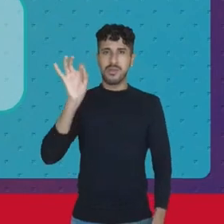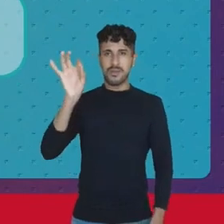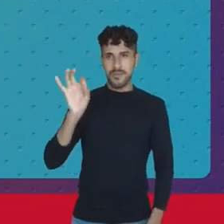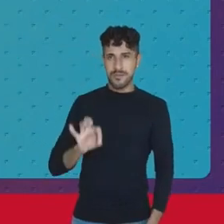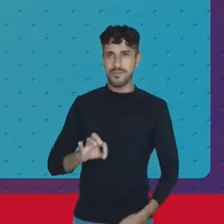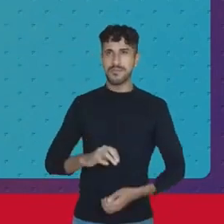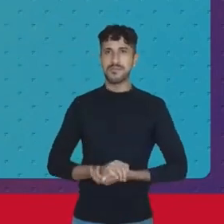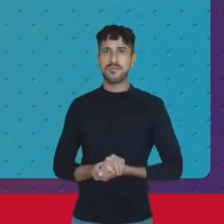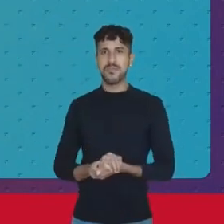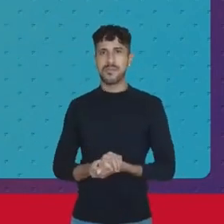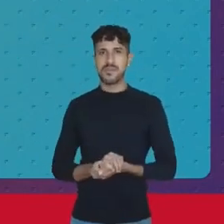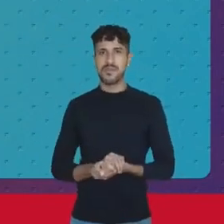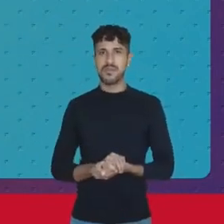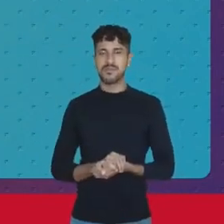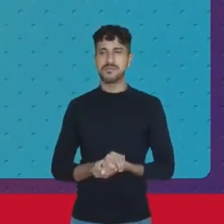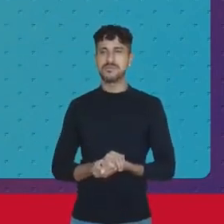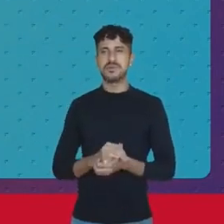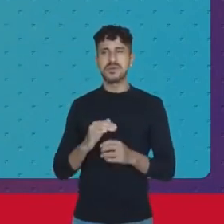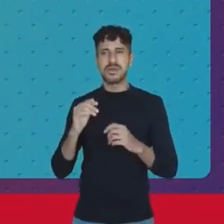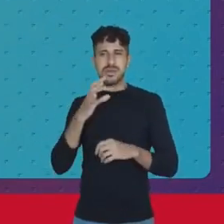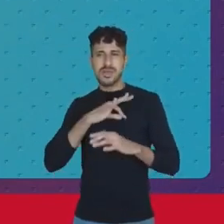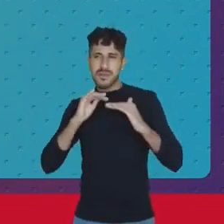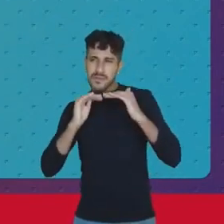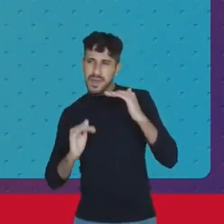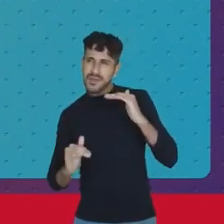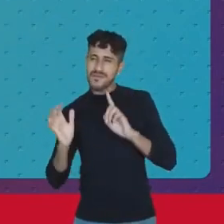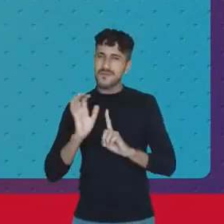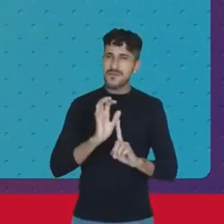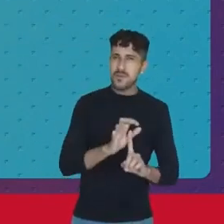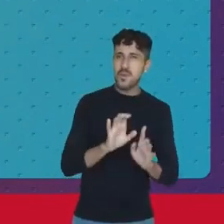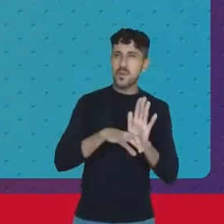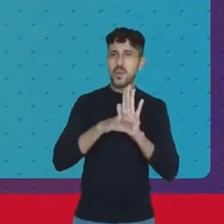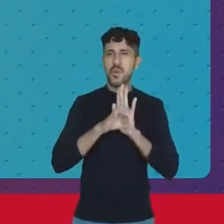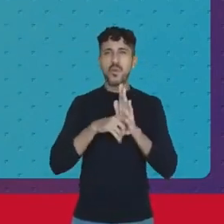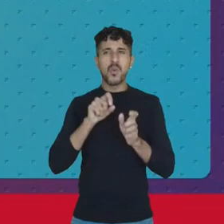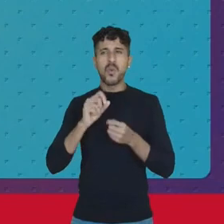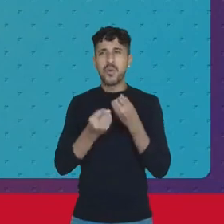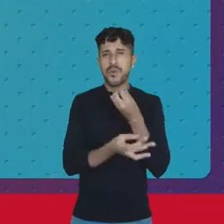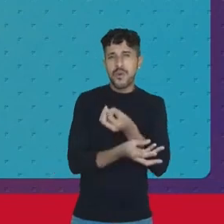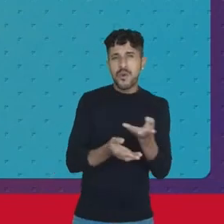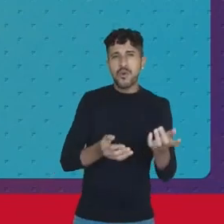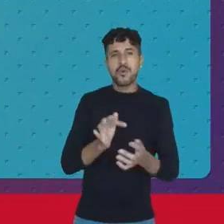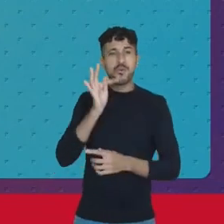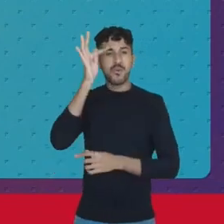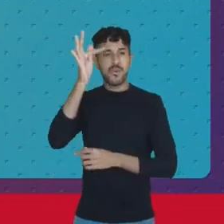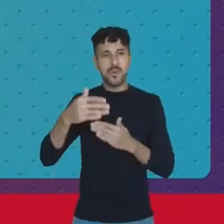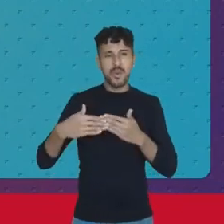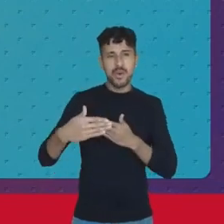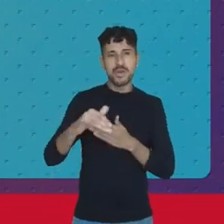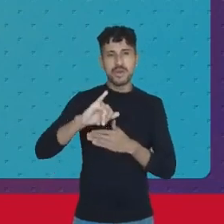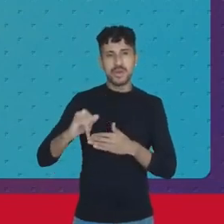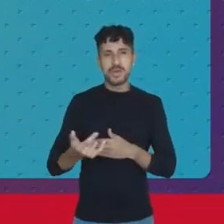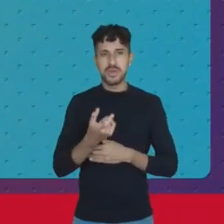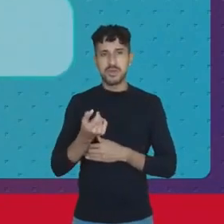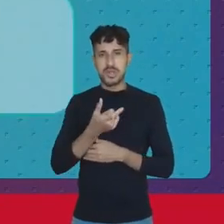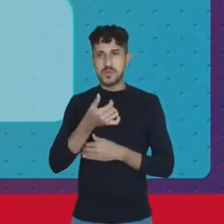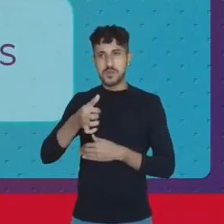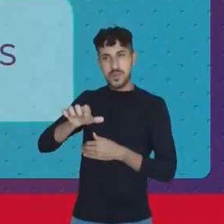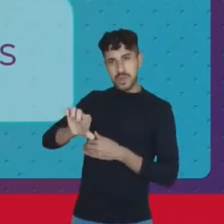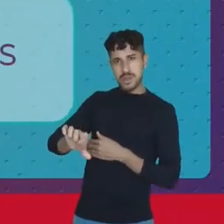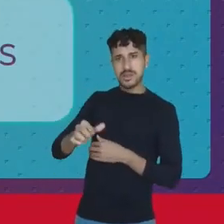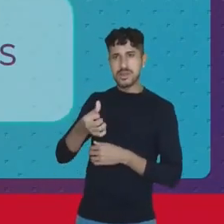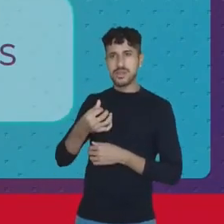56,4%. Os baixos salários impactam também na definição dos benefícios em um futuro próximo. Em janeiro de